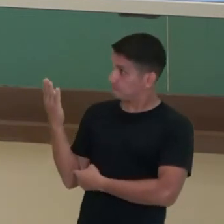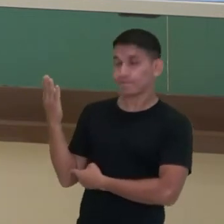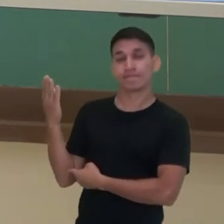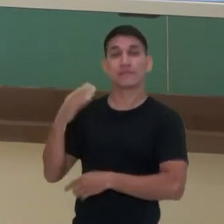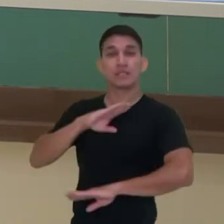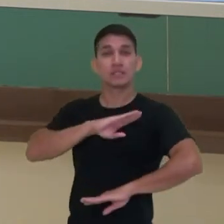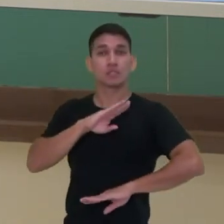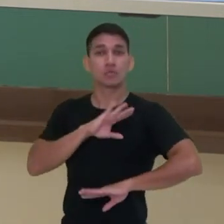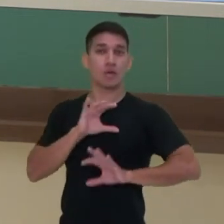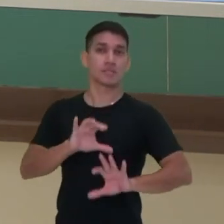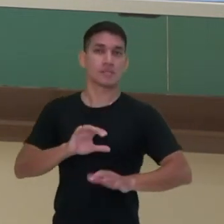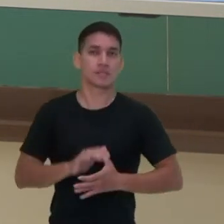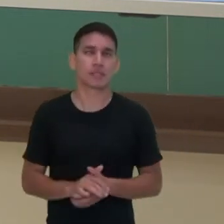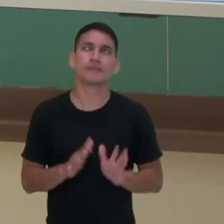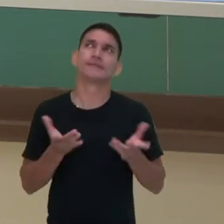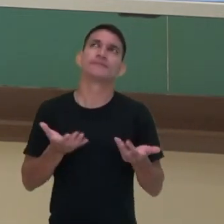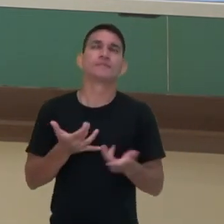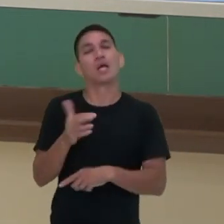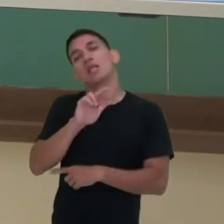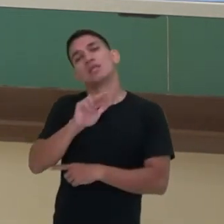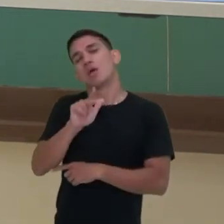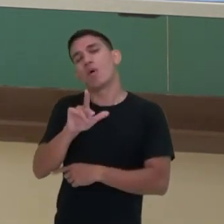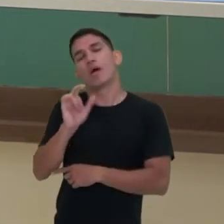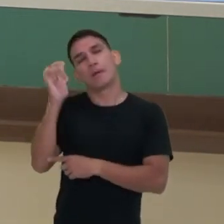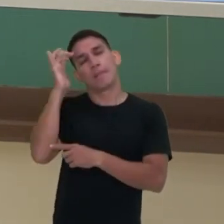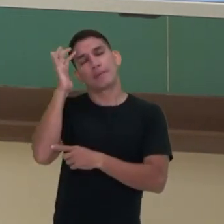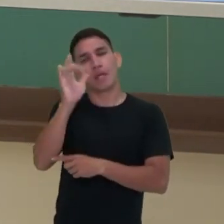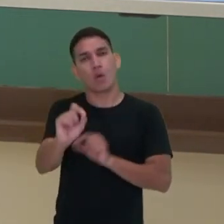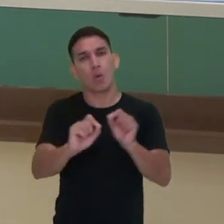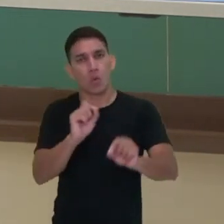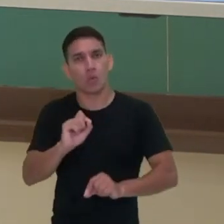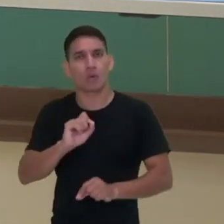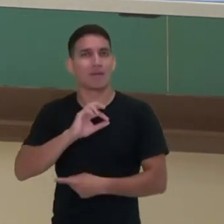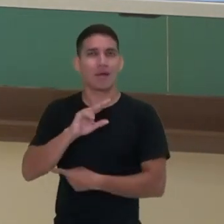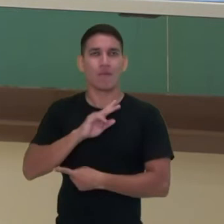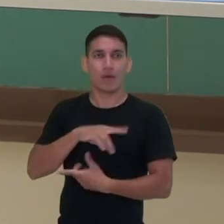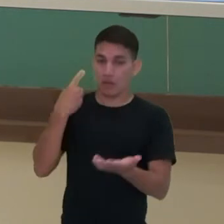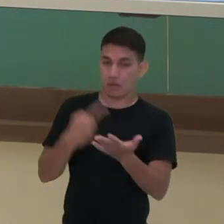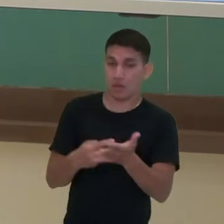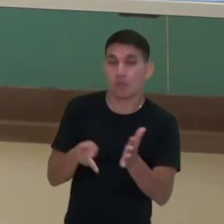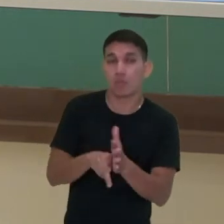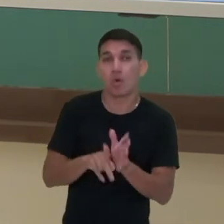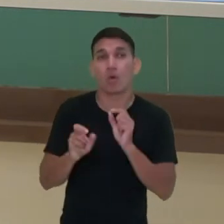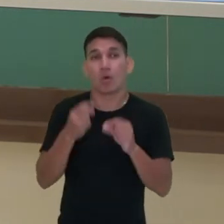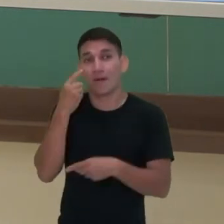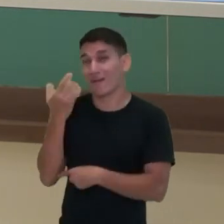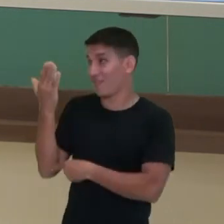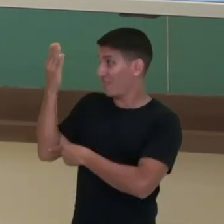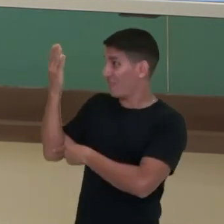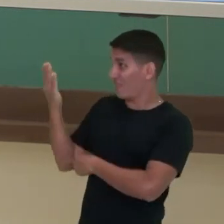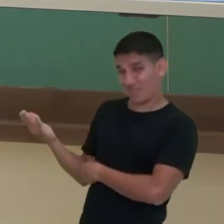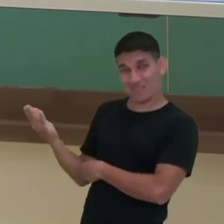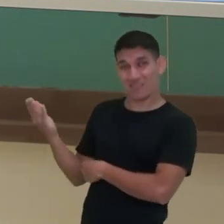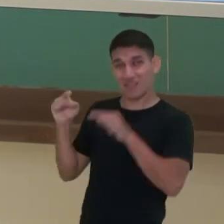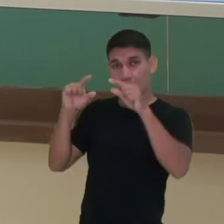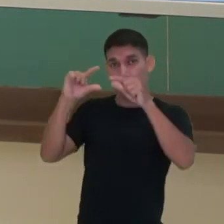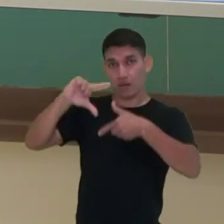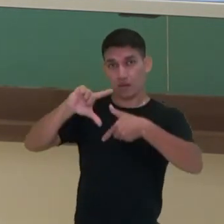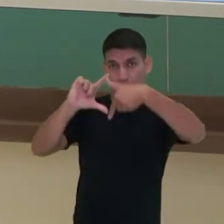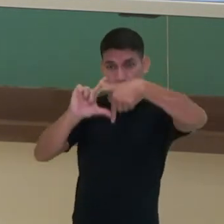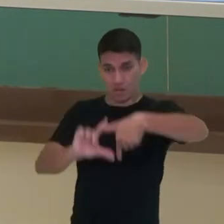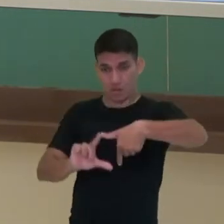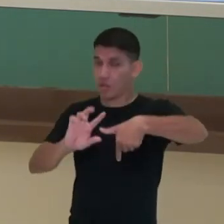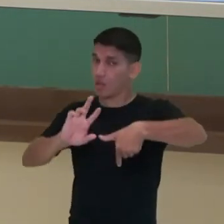é um... Vamos pensar assim, gente. Não é um fator decisivo que essa situação